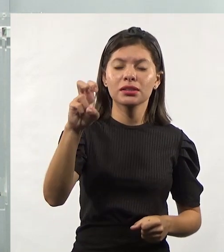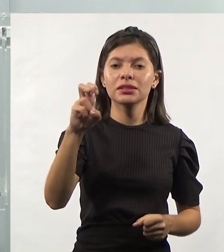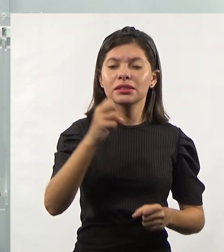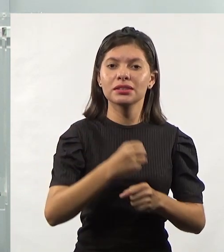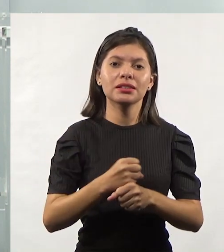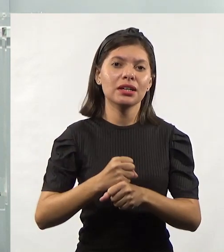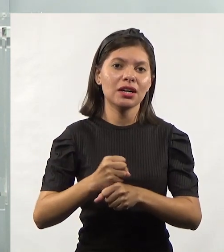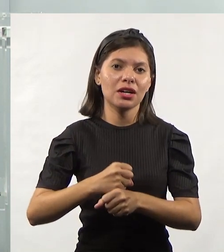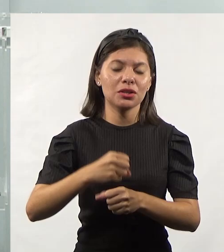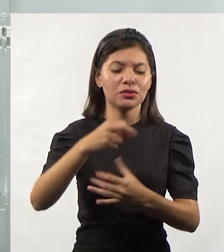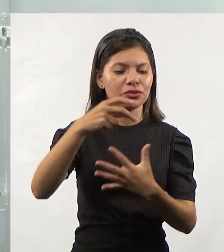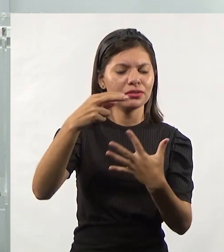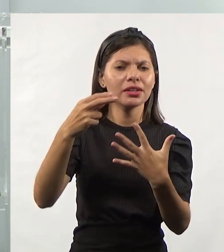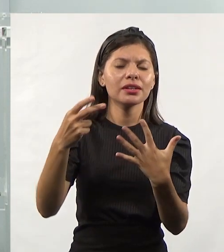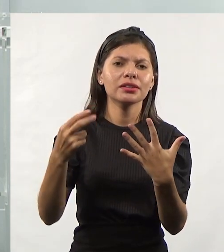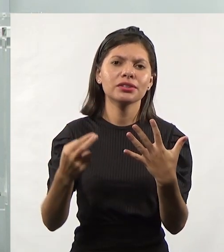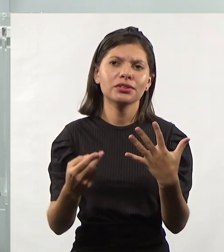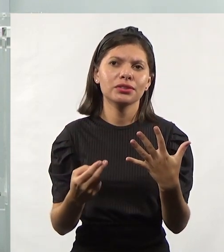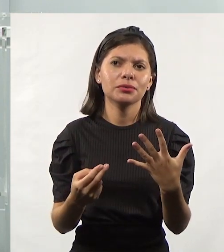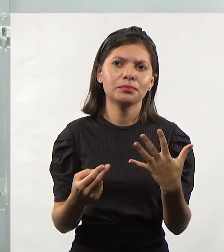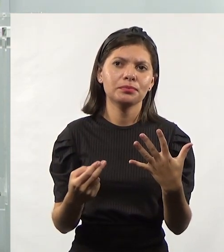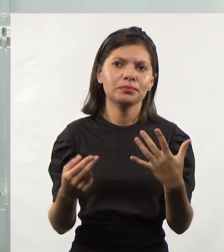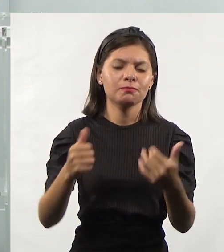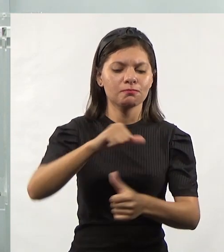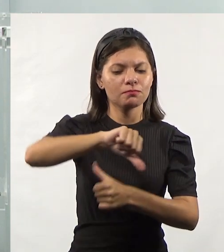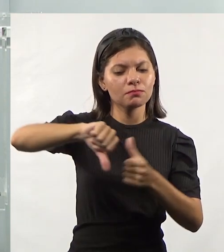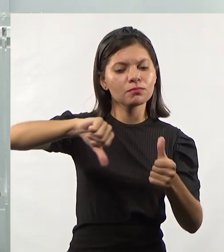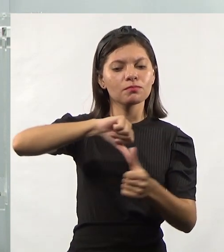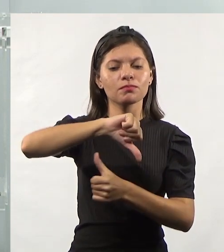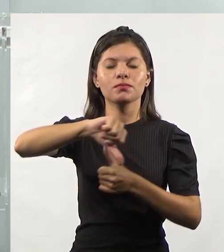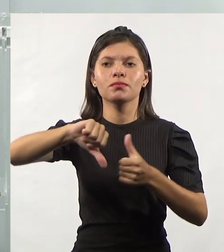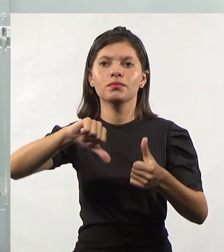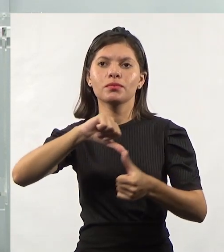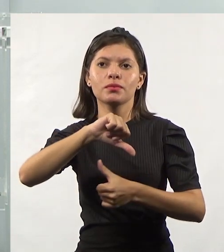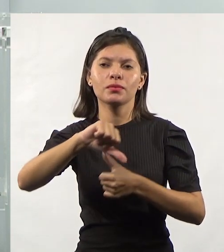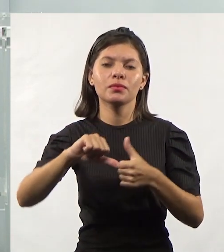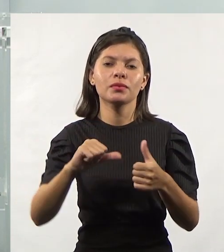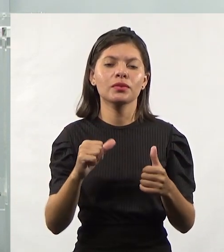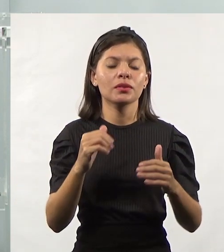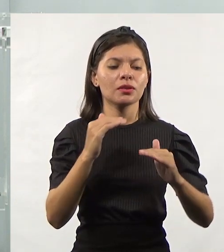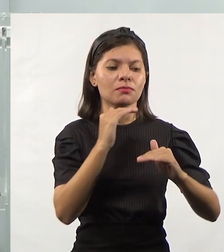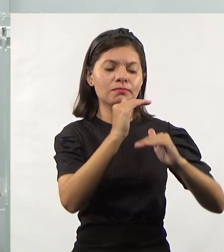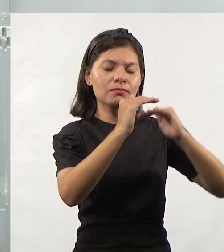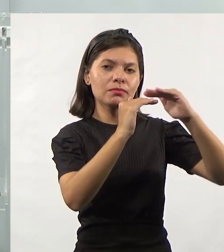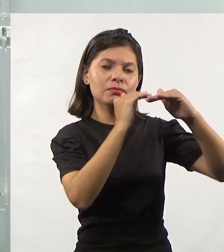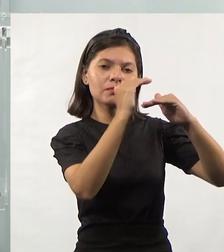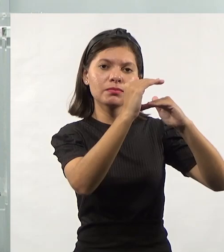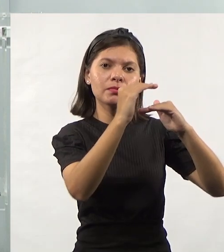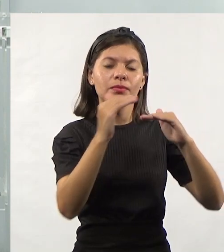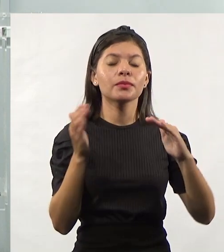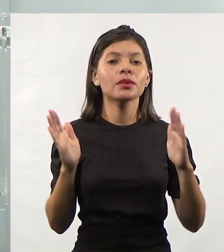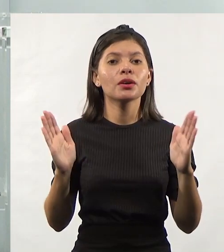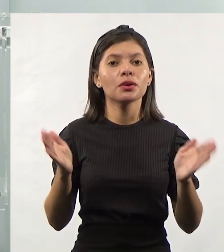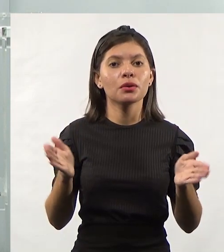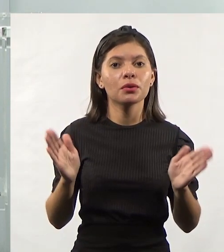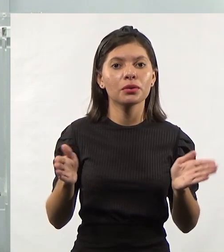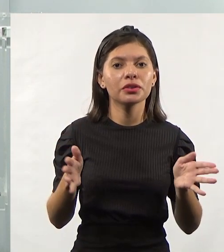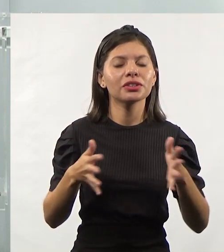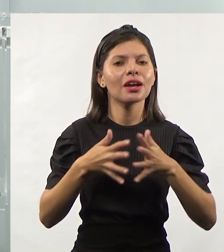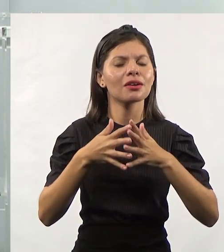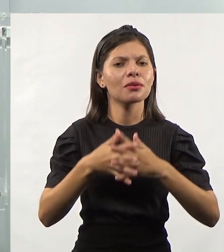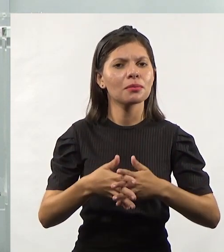Então, a gente tem o tempo todo que está se ajustando, se renovando e se adaptando. Então,